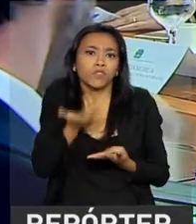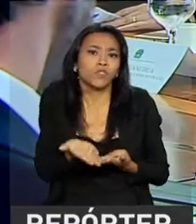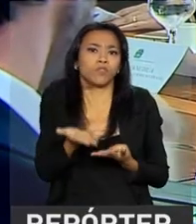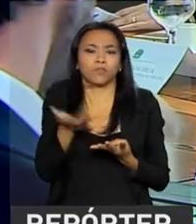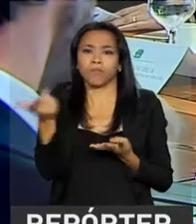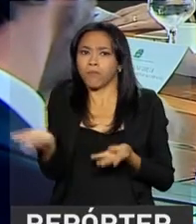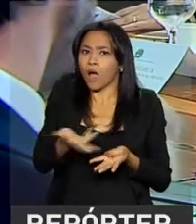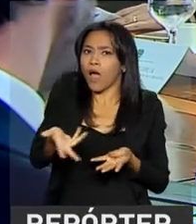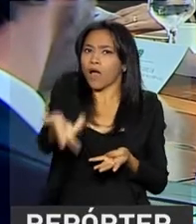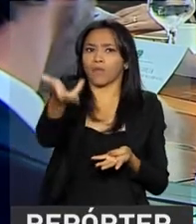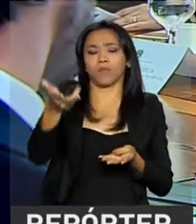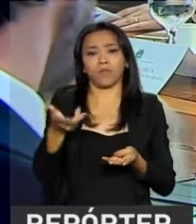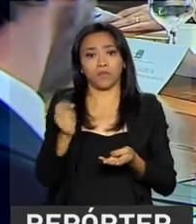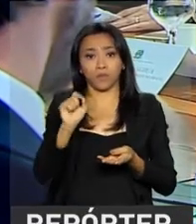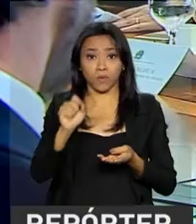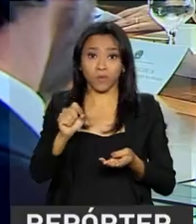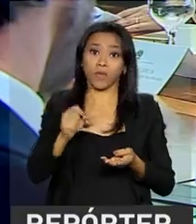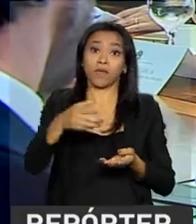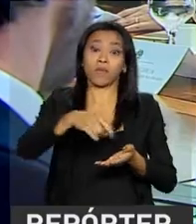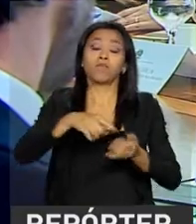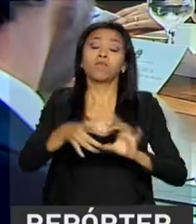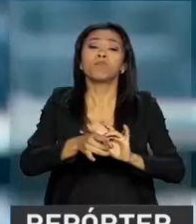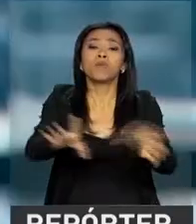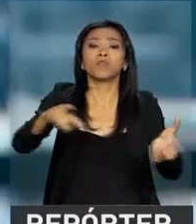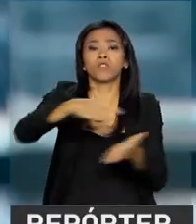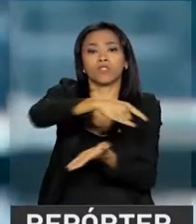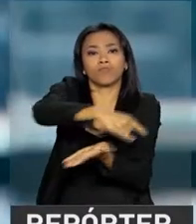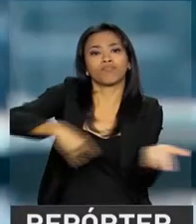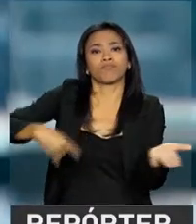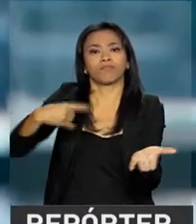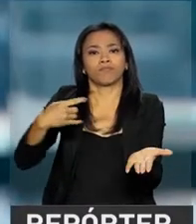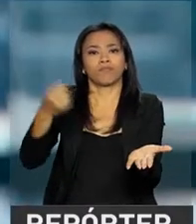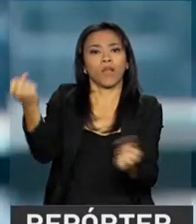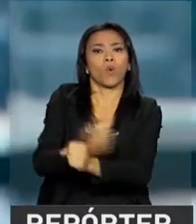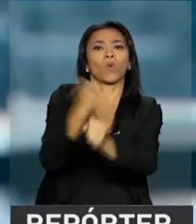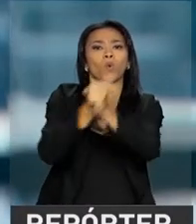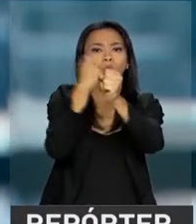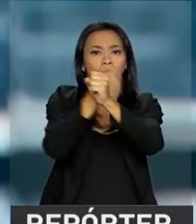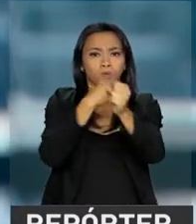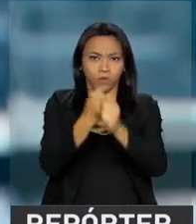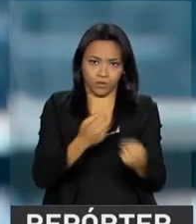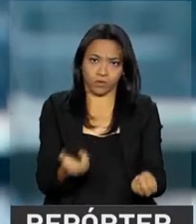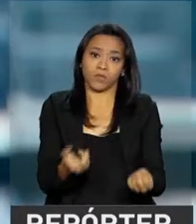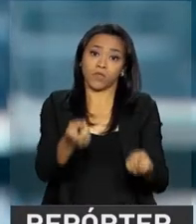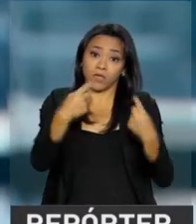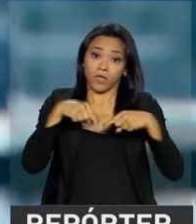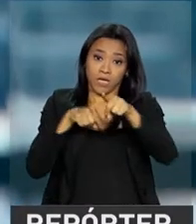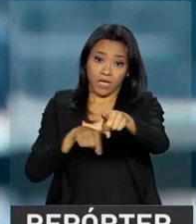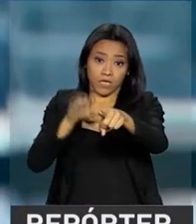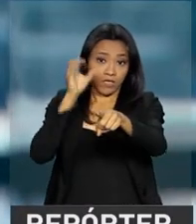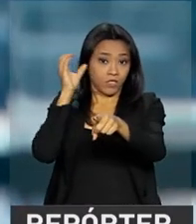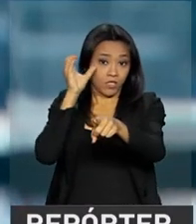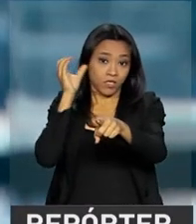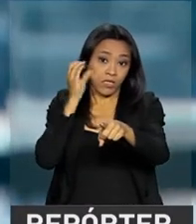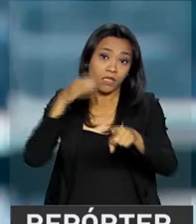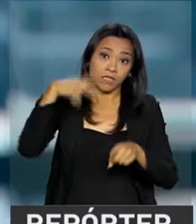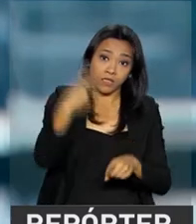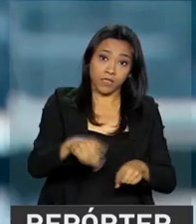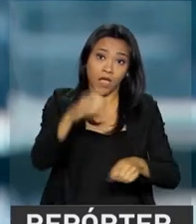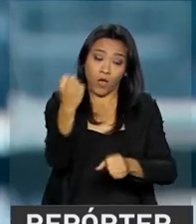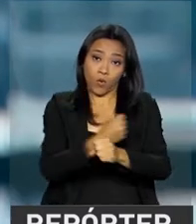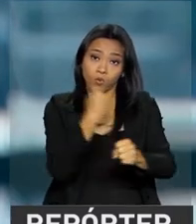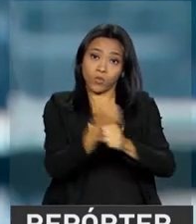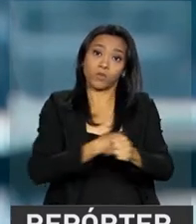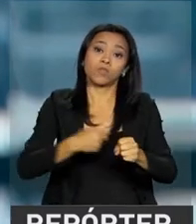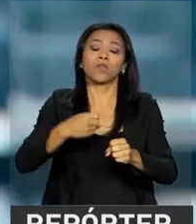agilidade em licenças ambientais para obras para este investidor chinês no setor da construção civil brasileiro